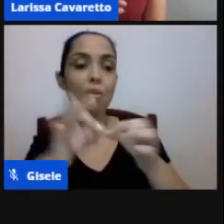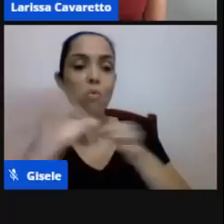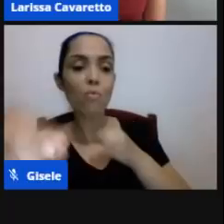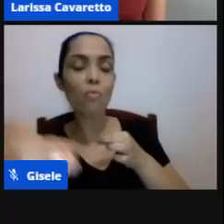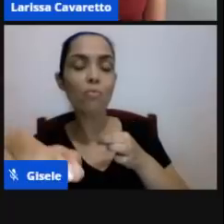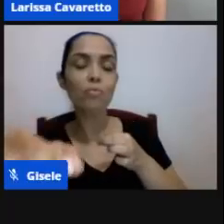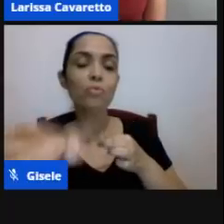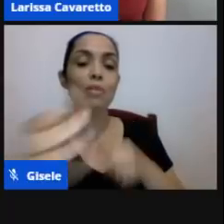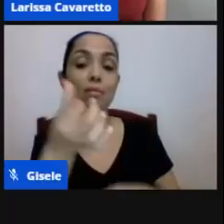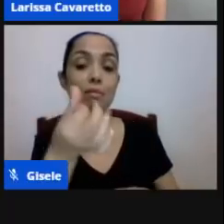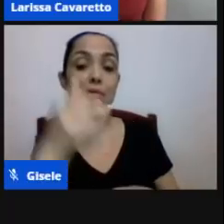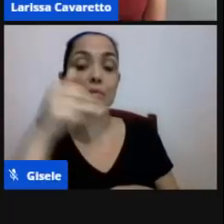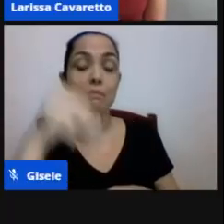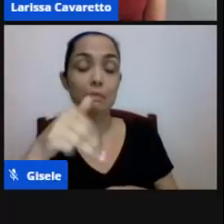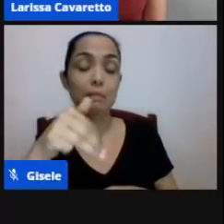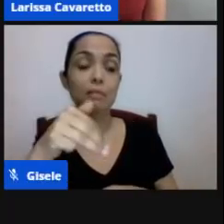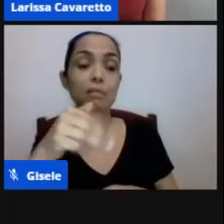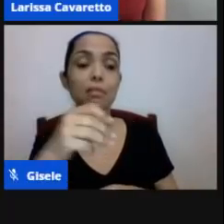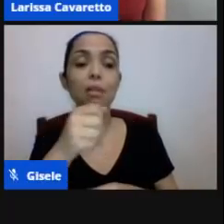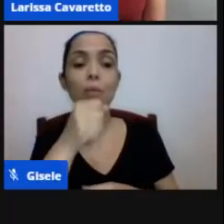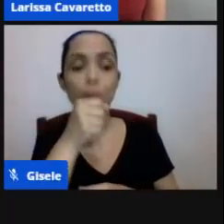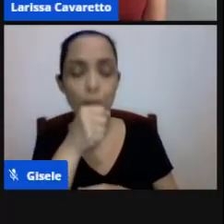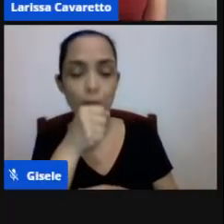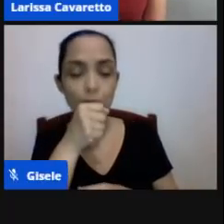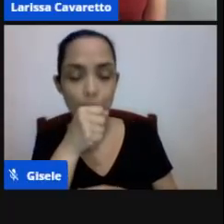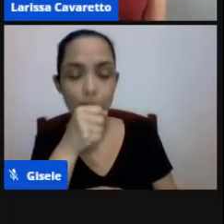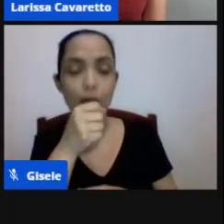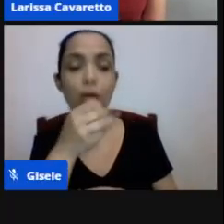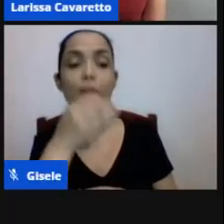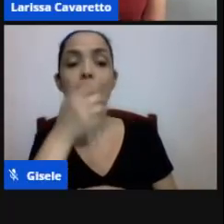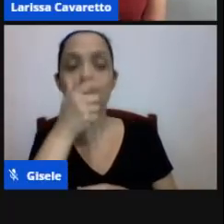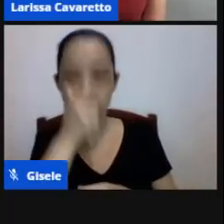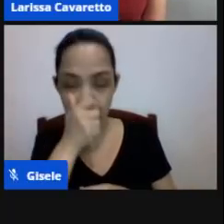quando se está tossindo ou se está espirrando.